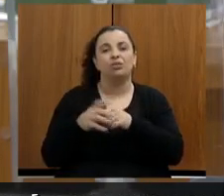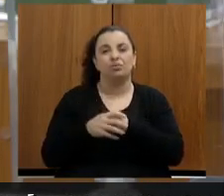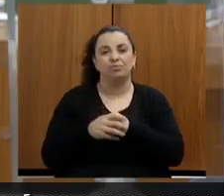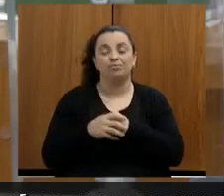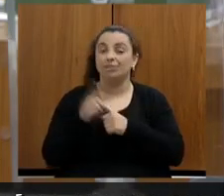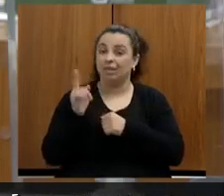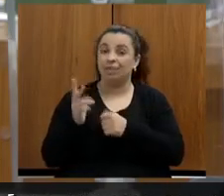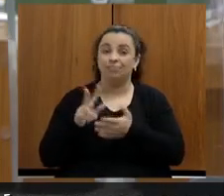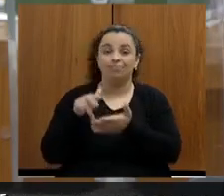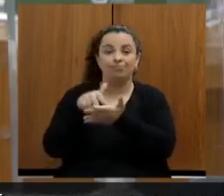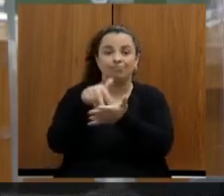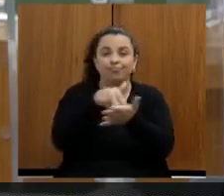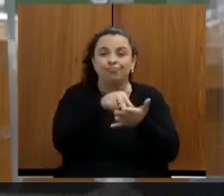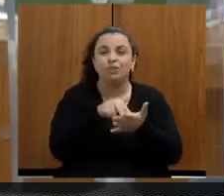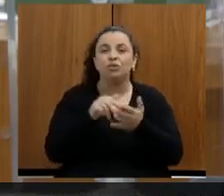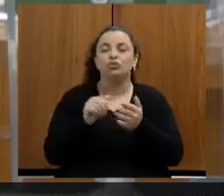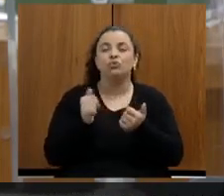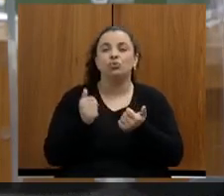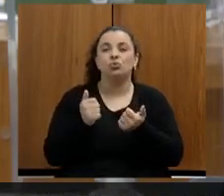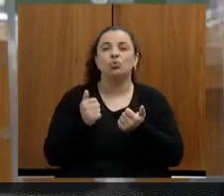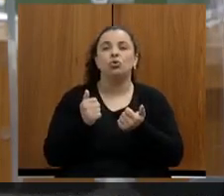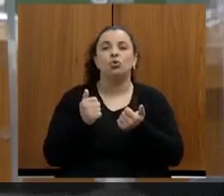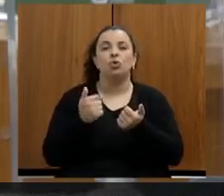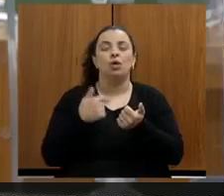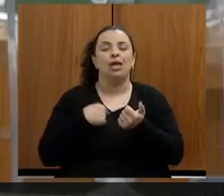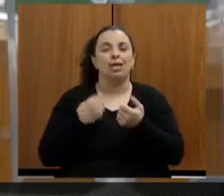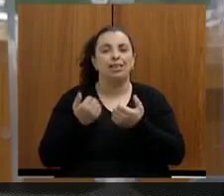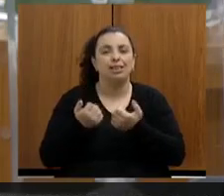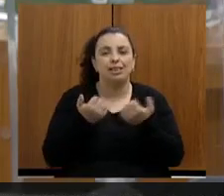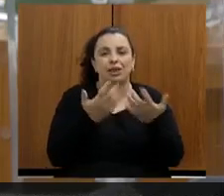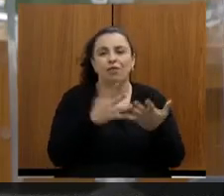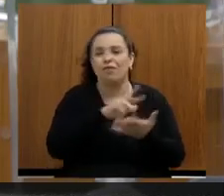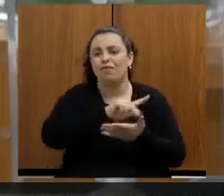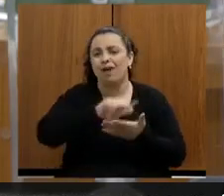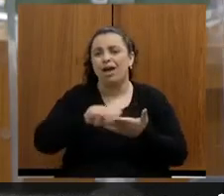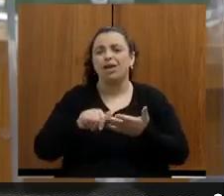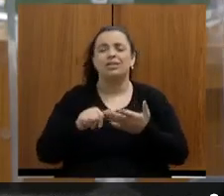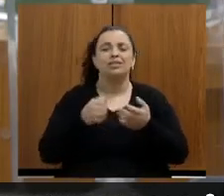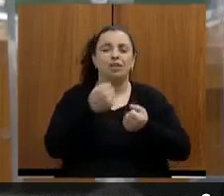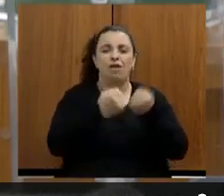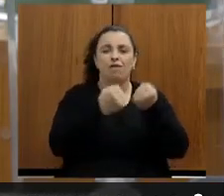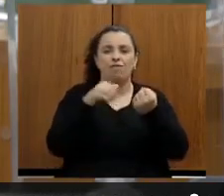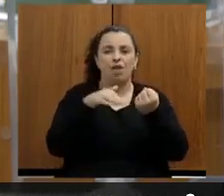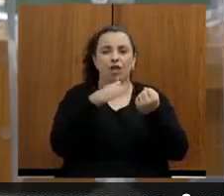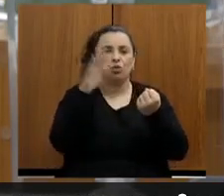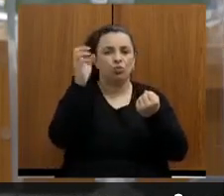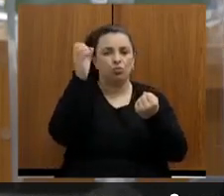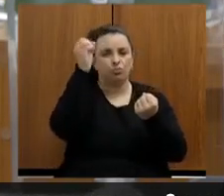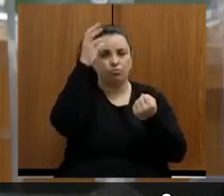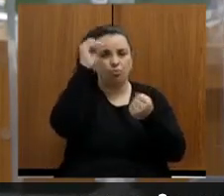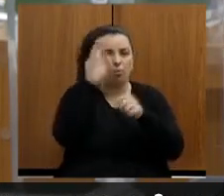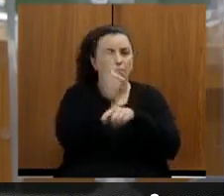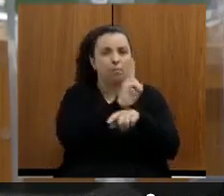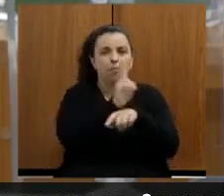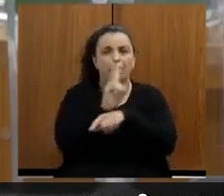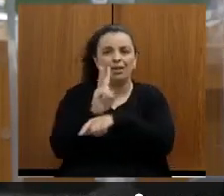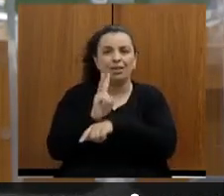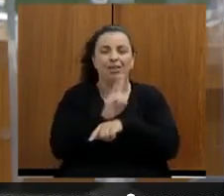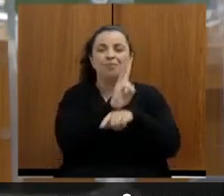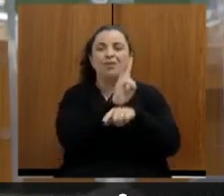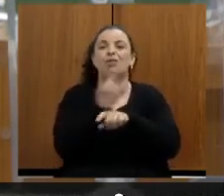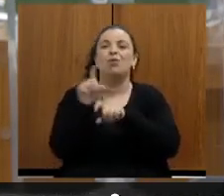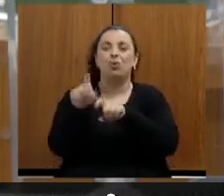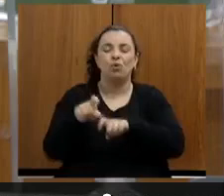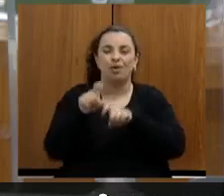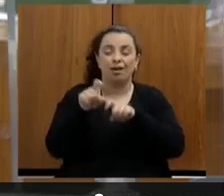questão entregamos várias viaturas para Patrulha Rural ele esteve lá vendo a